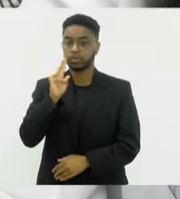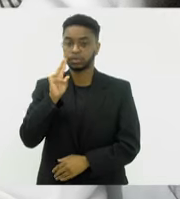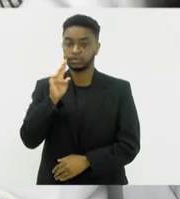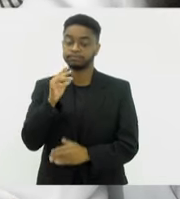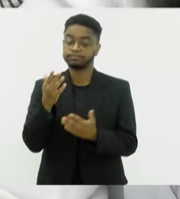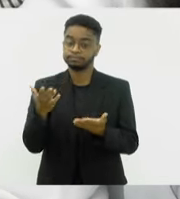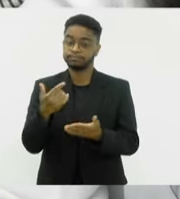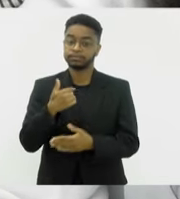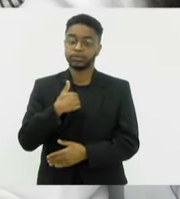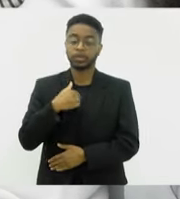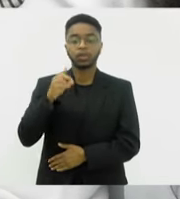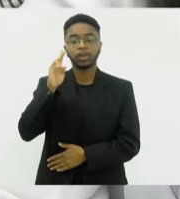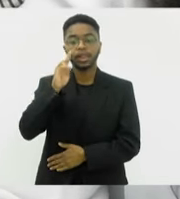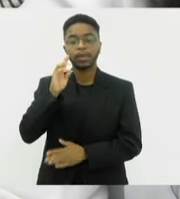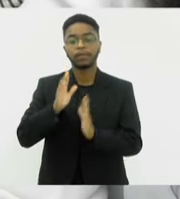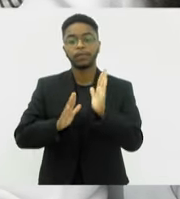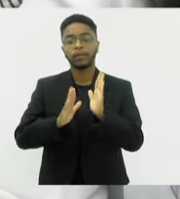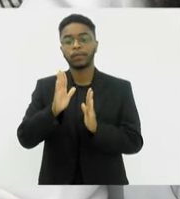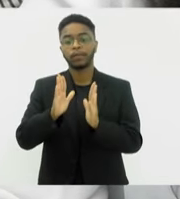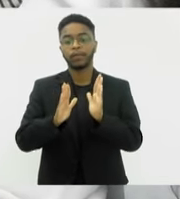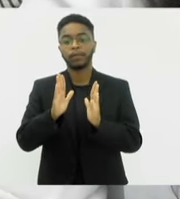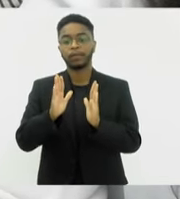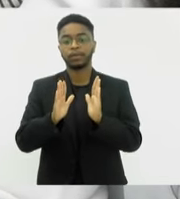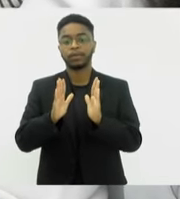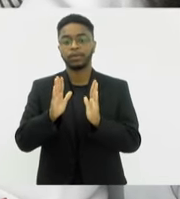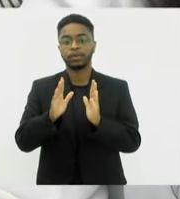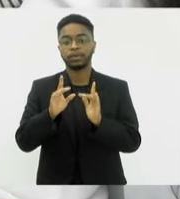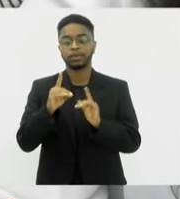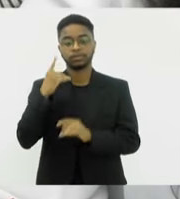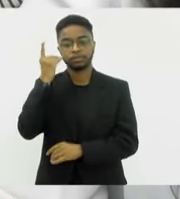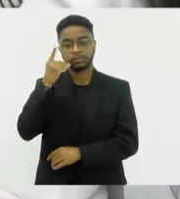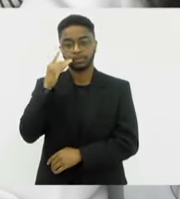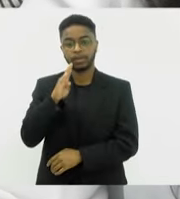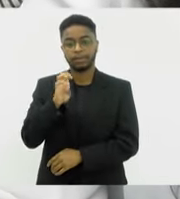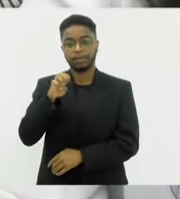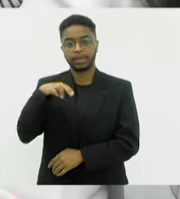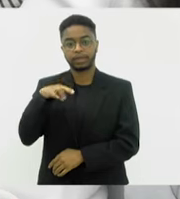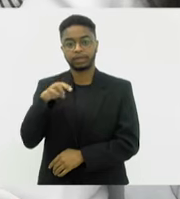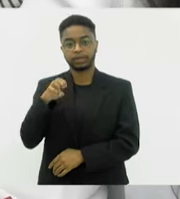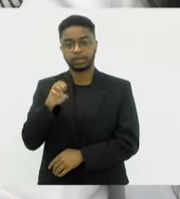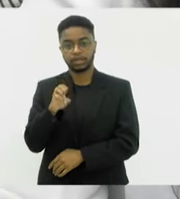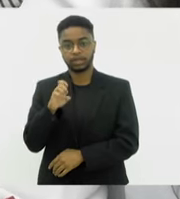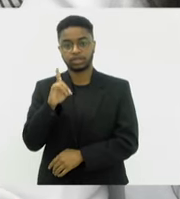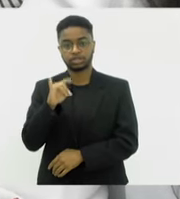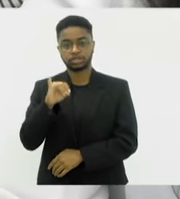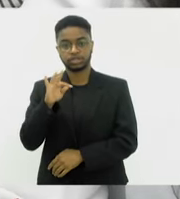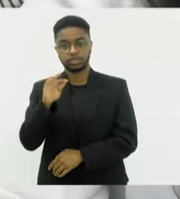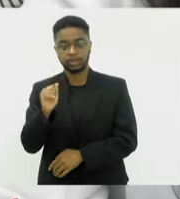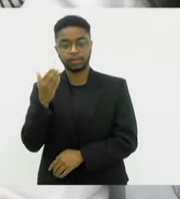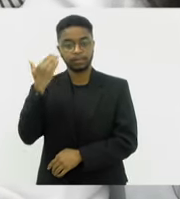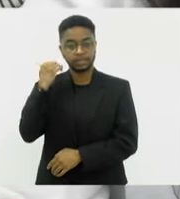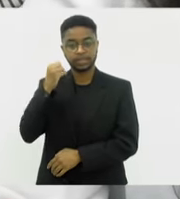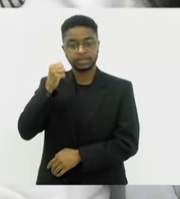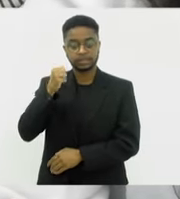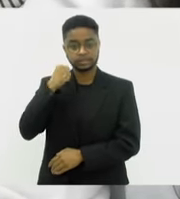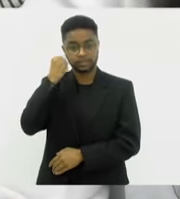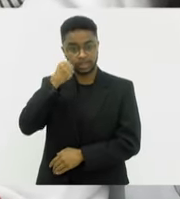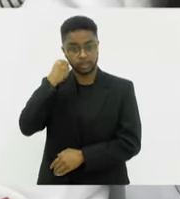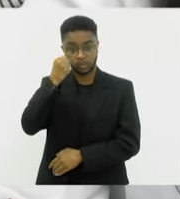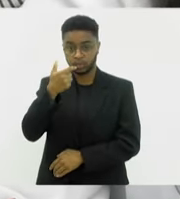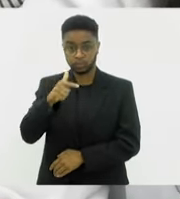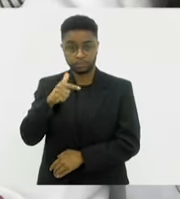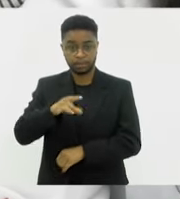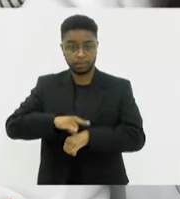lembra muito a história da deputada Benedita da Silva, que, quando foi senadora, não tinha banheiro feminino